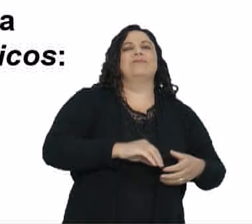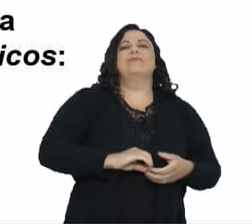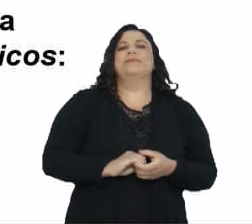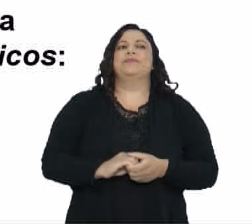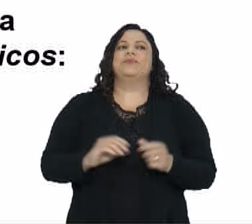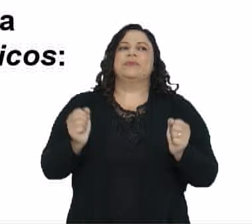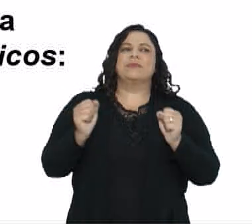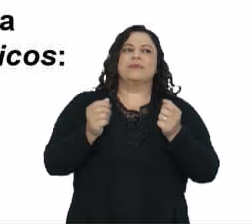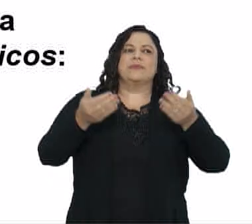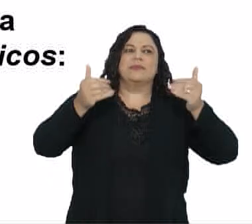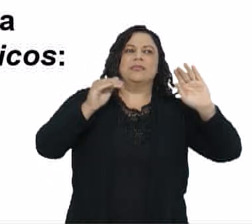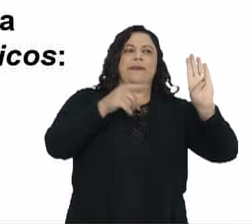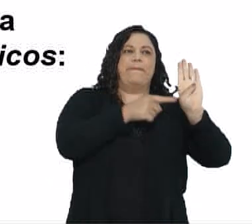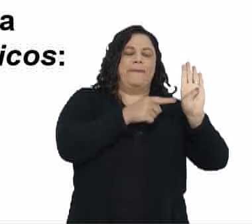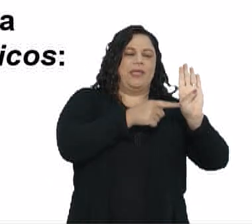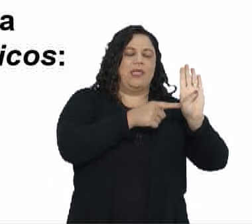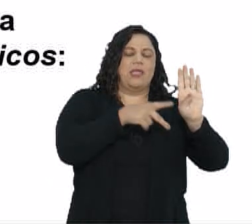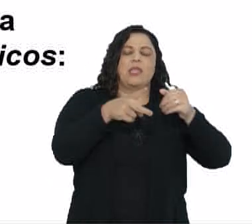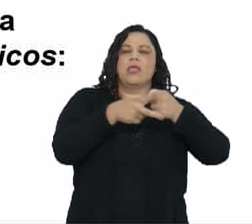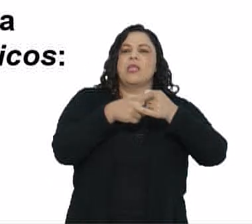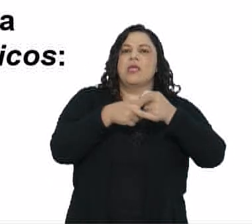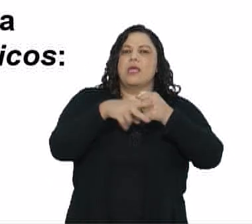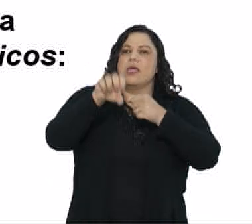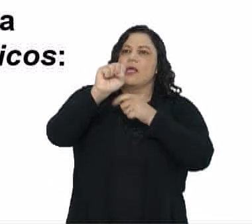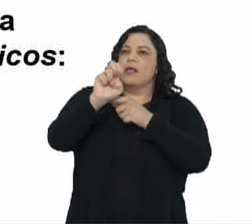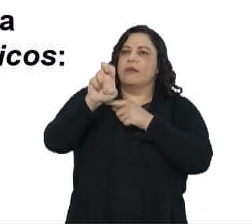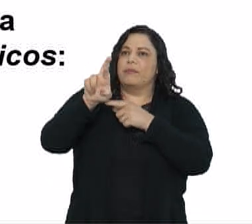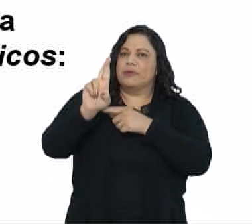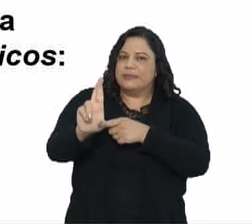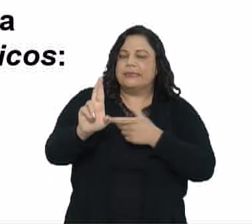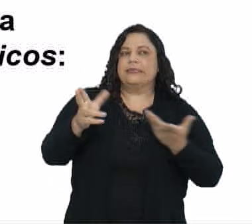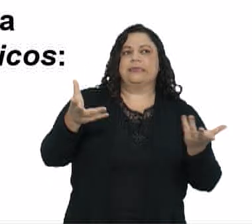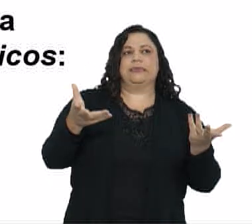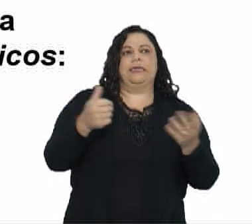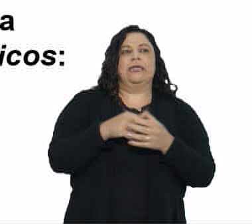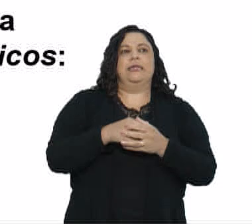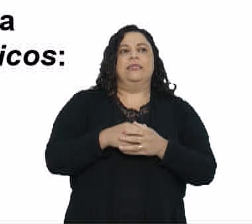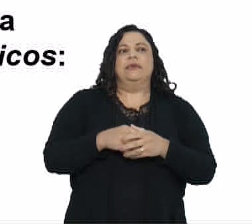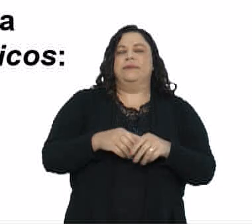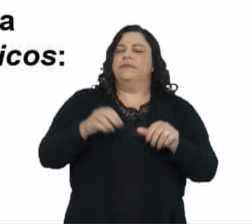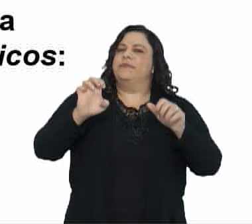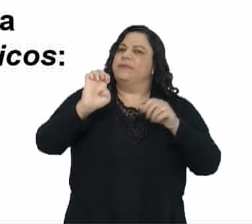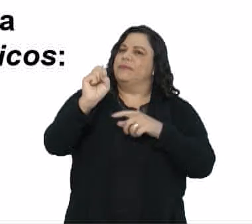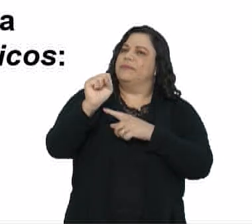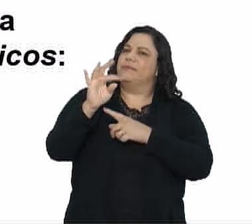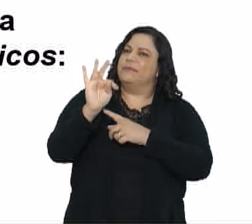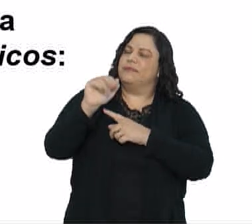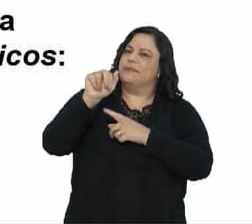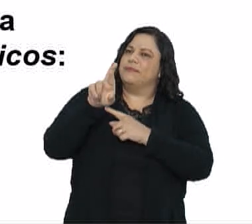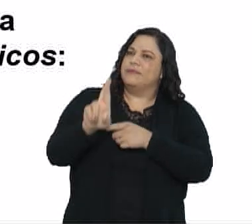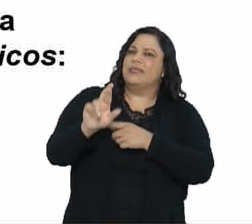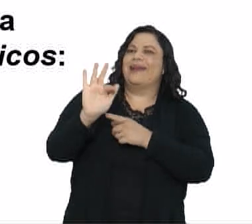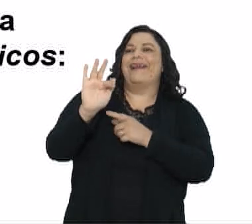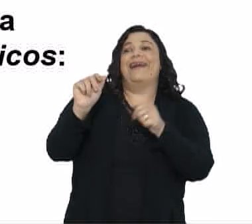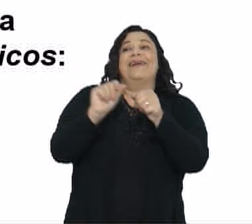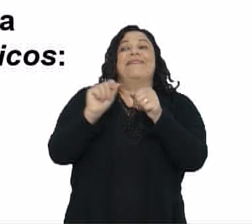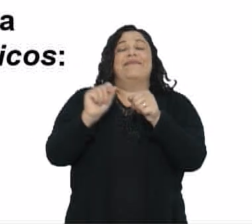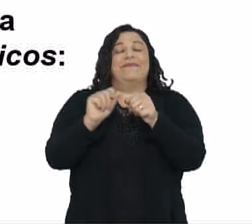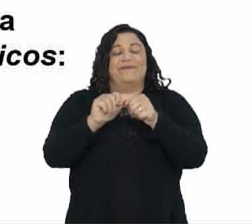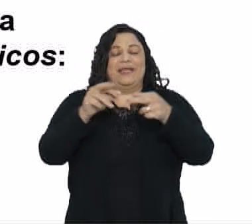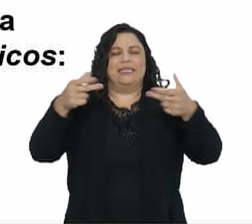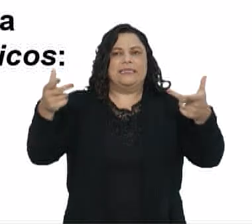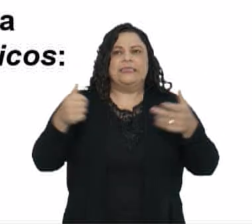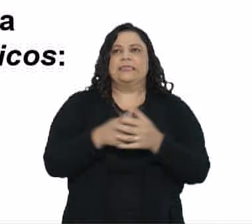estar, fazer e haver, quando usados para indicar uma ideia de tempo ou fenômenos meteorológicos.